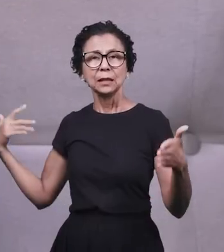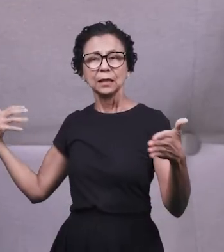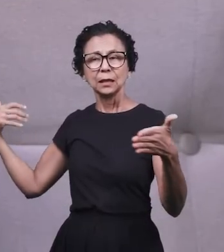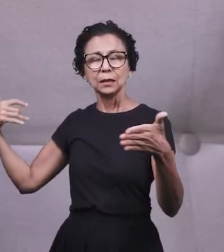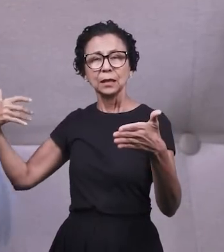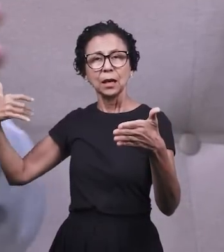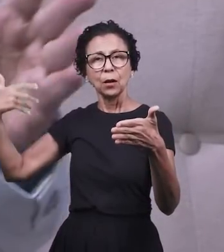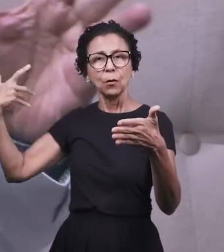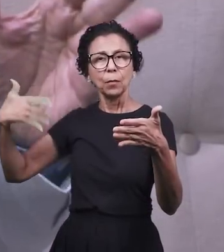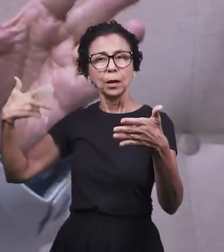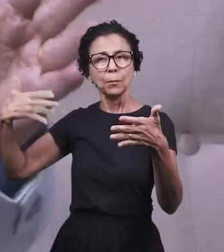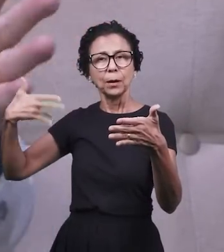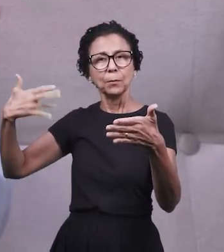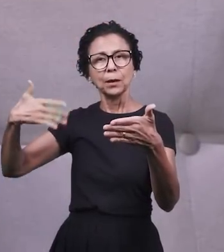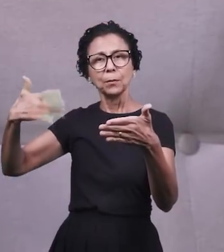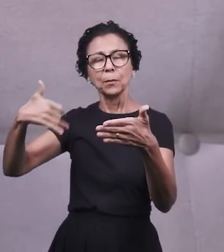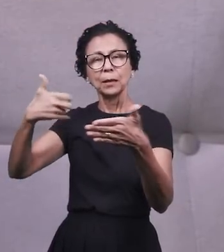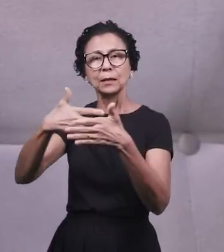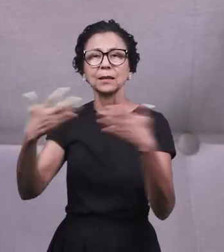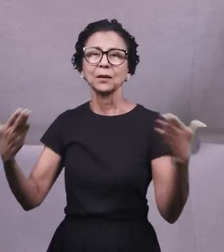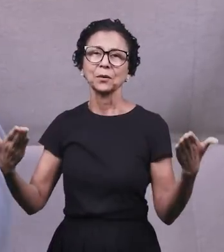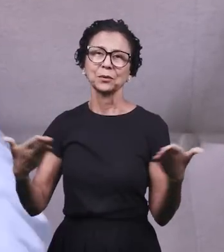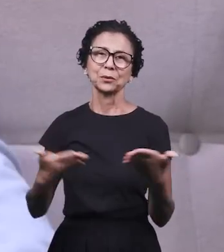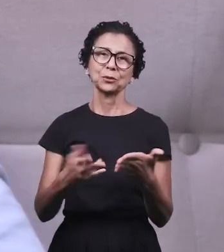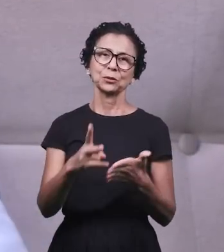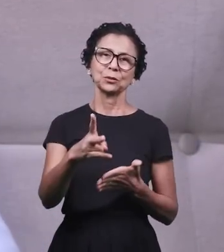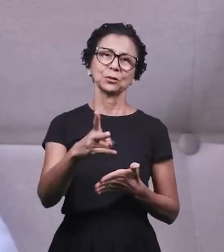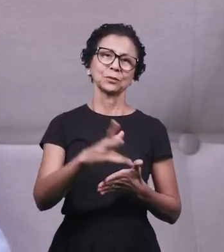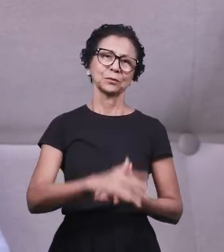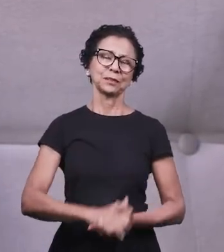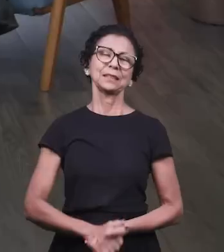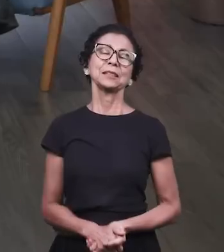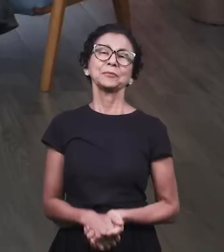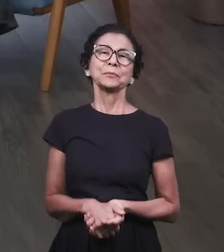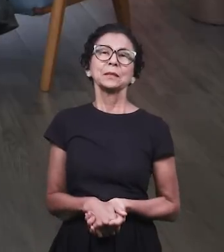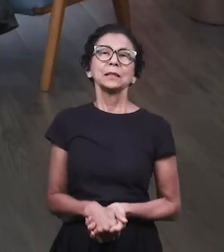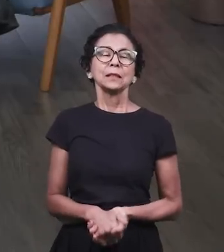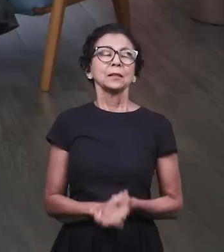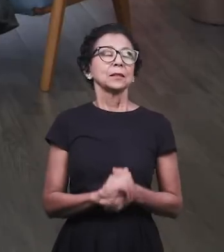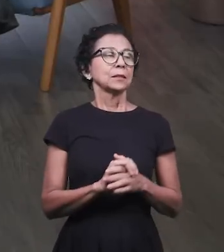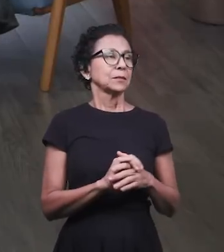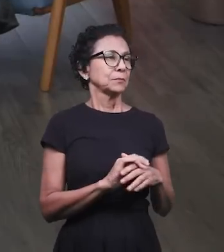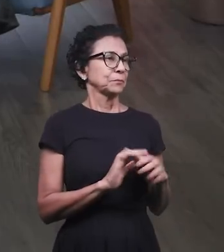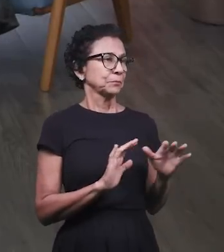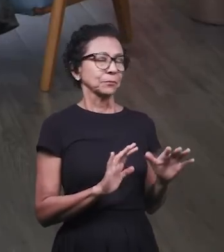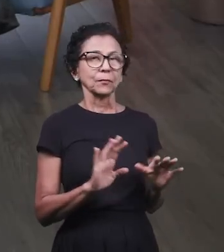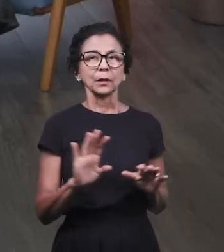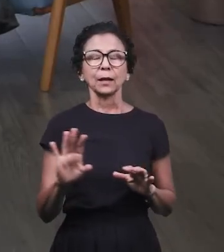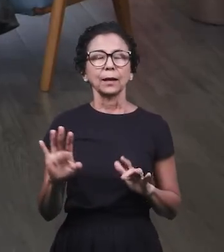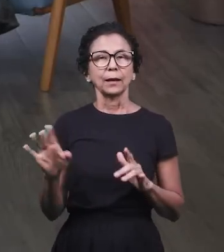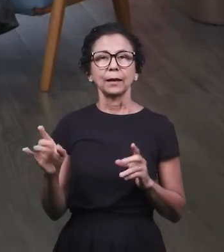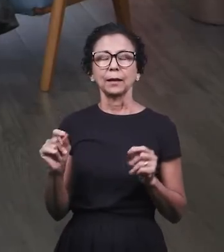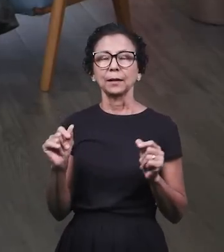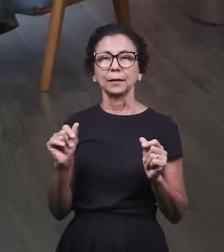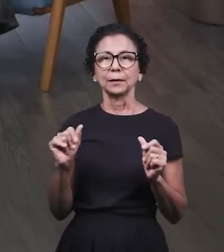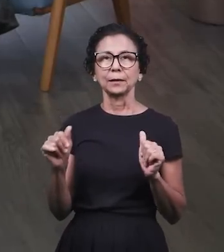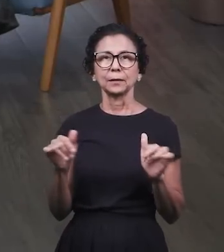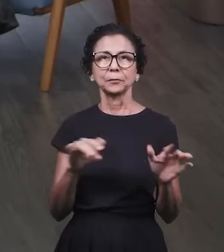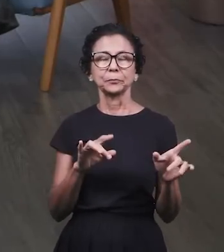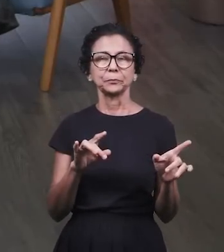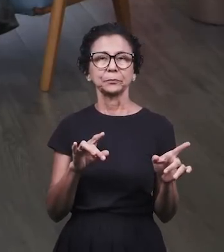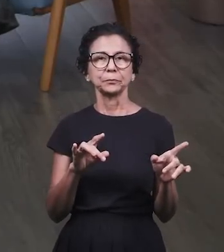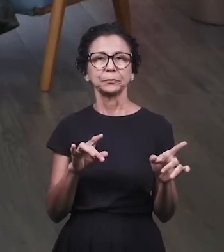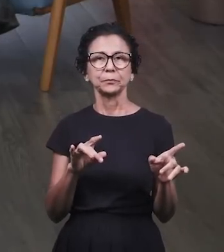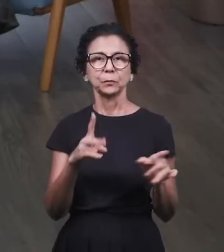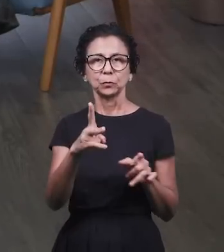continua esta bênção. Essa bênção se estende até os nossos dias. Glória a Jesus. Bom, deixa eu, ainda voltando a Cantares 1,